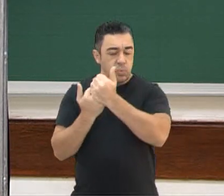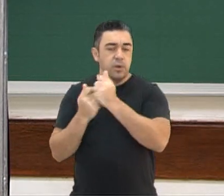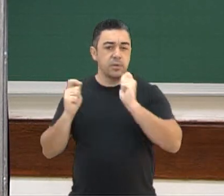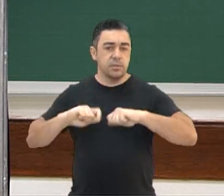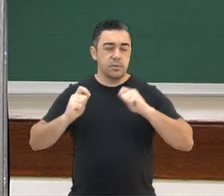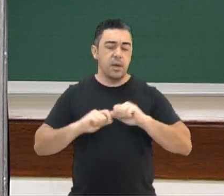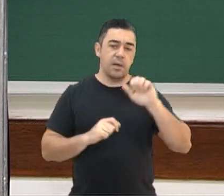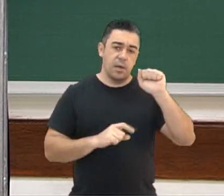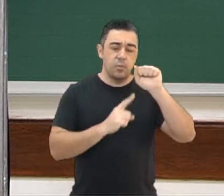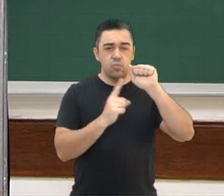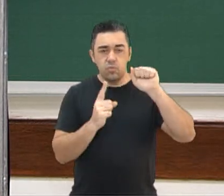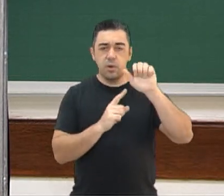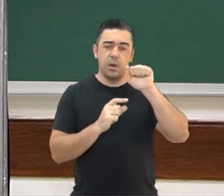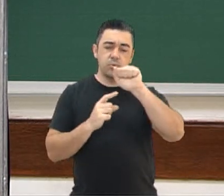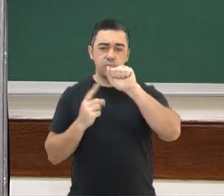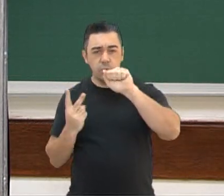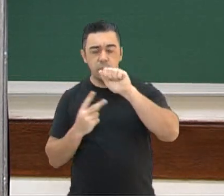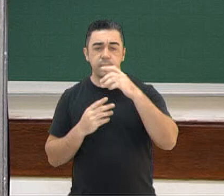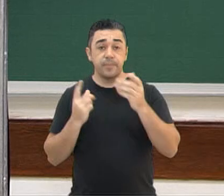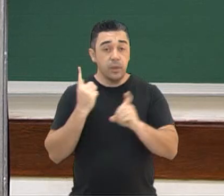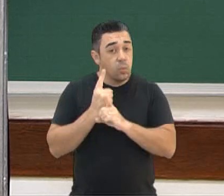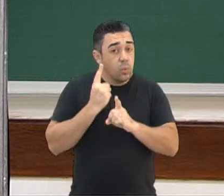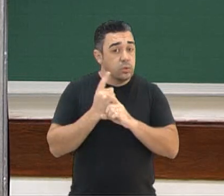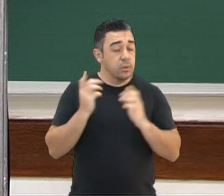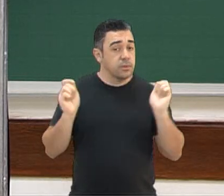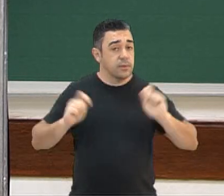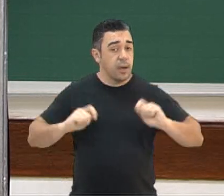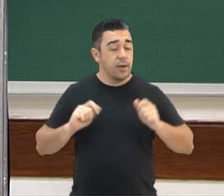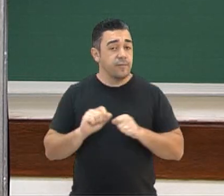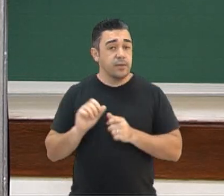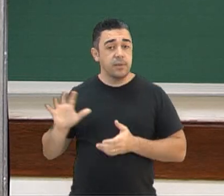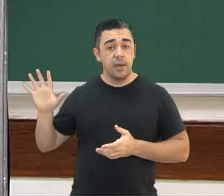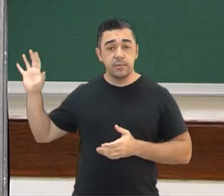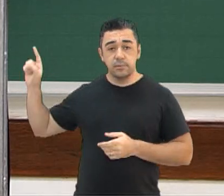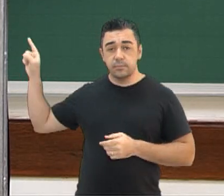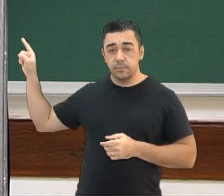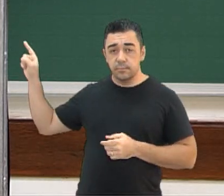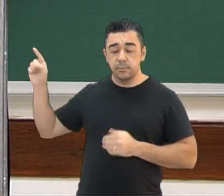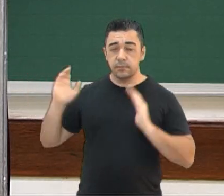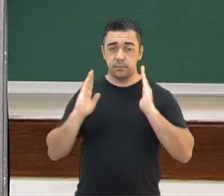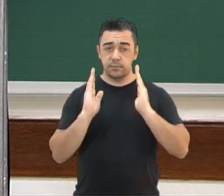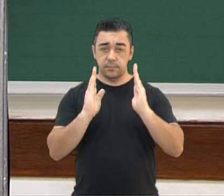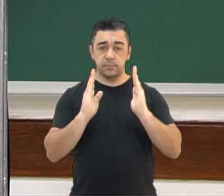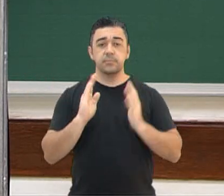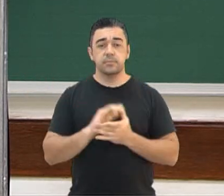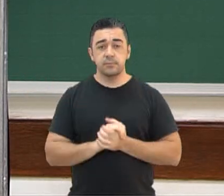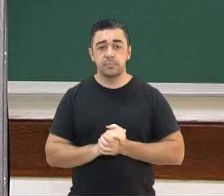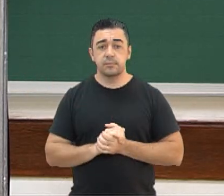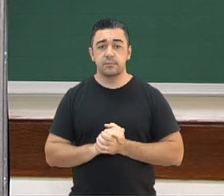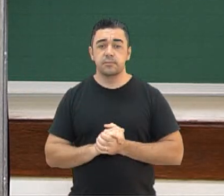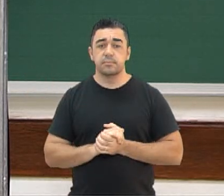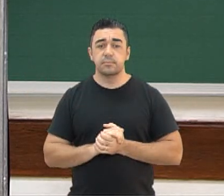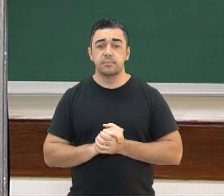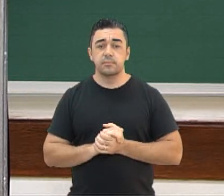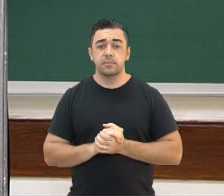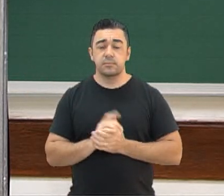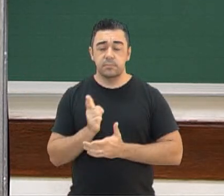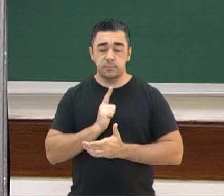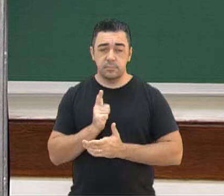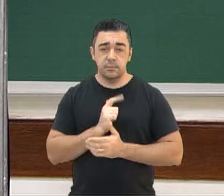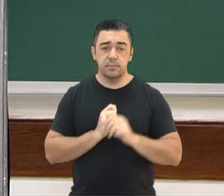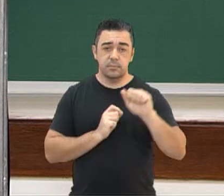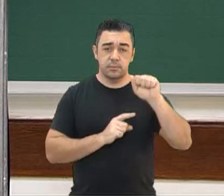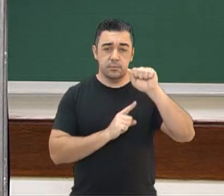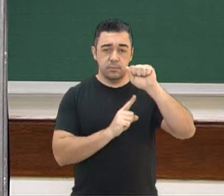Das posições dos elementos, tá bom? Então, assim fica a minha matriz, com o elemento A11,